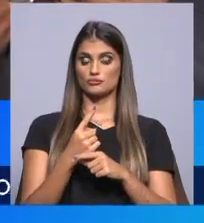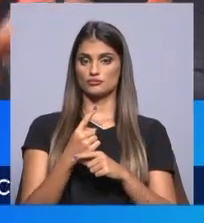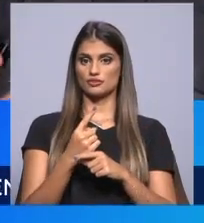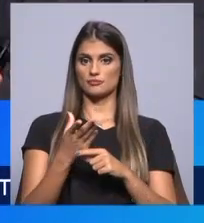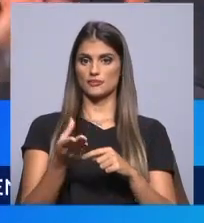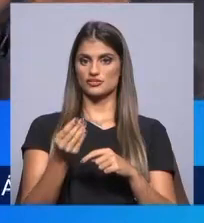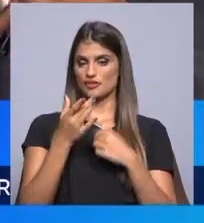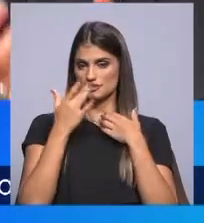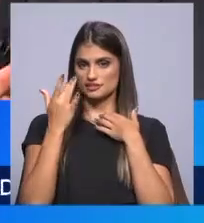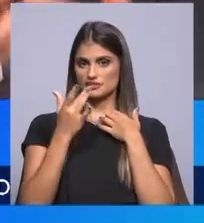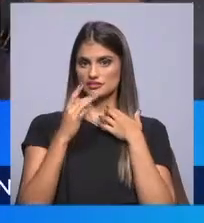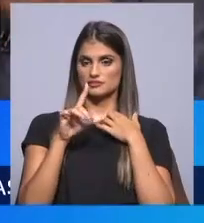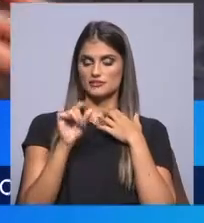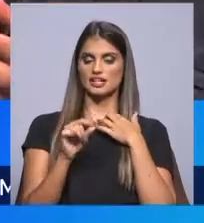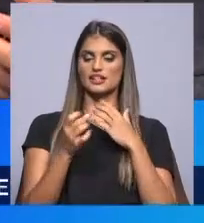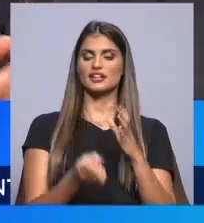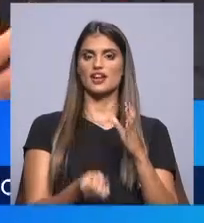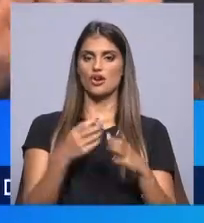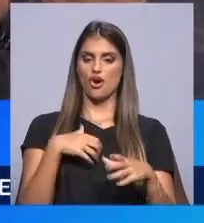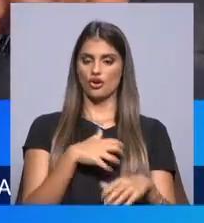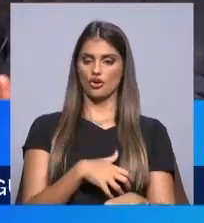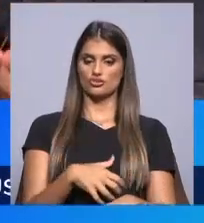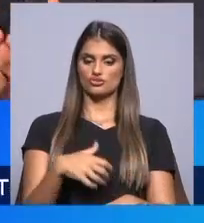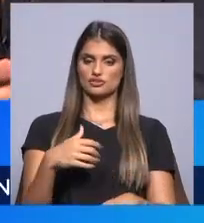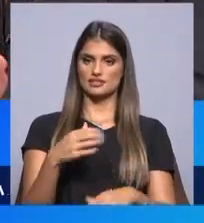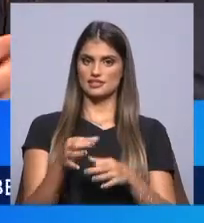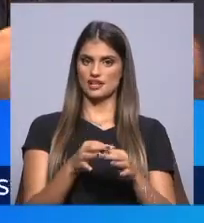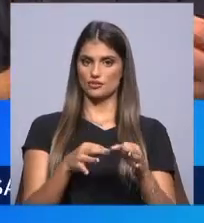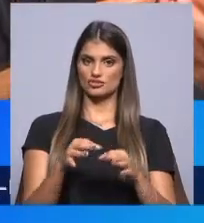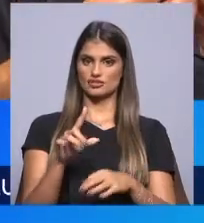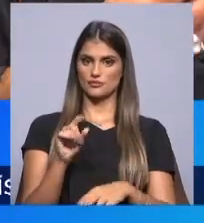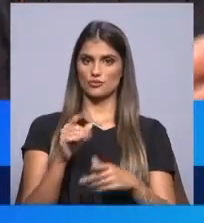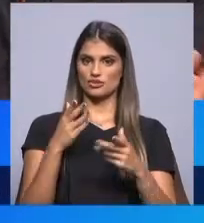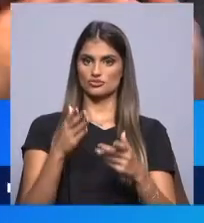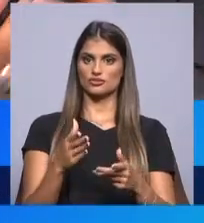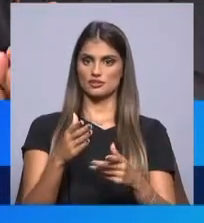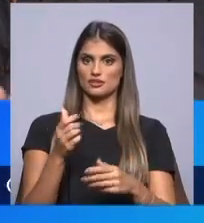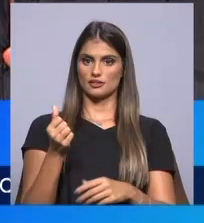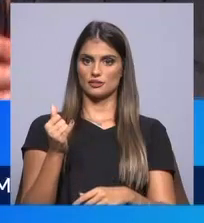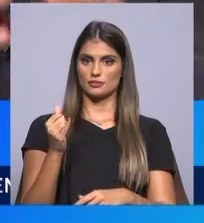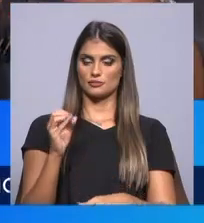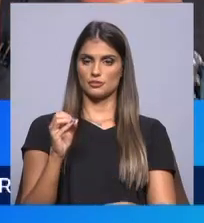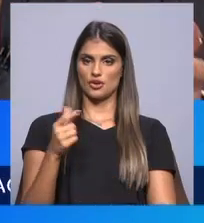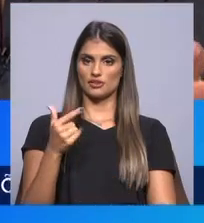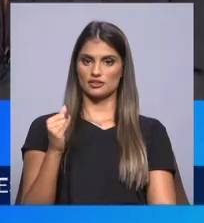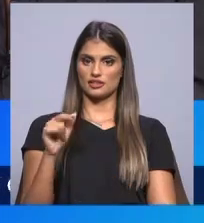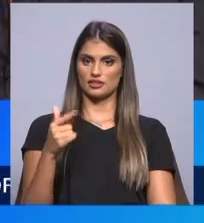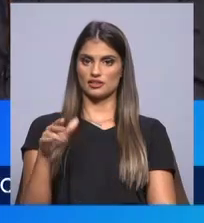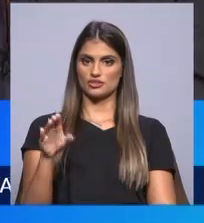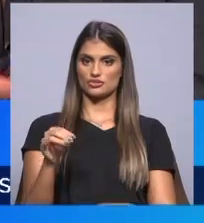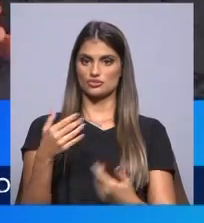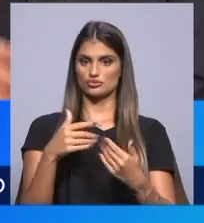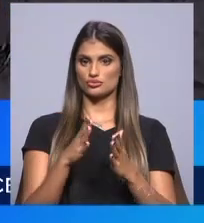mais fácil criar órgãos, criar células e também com a ajuda de biotintas. Portanto, são tudo experiências